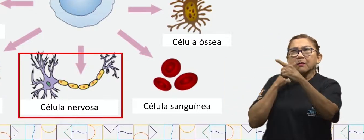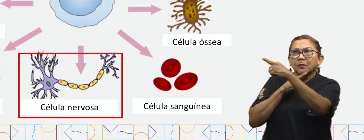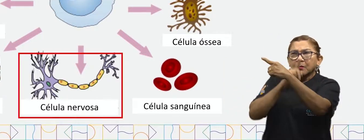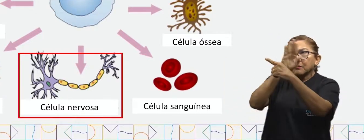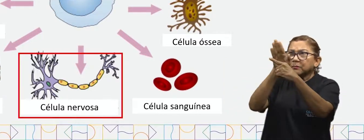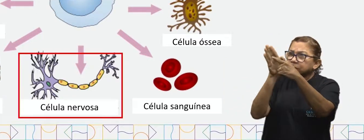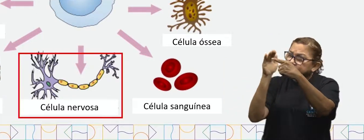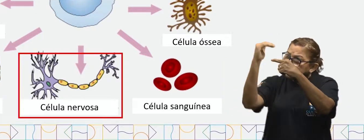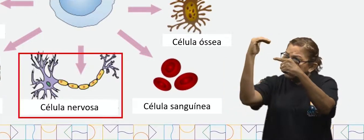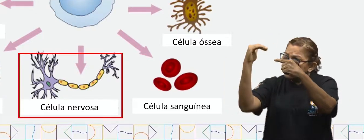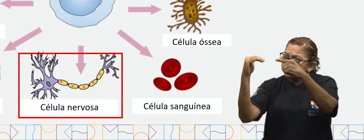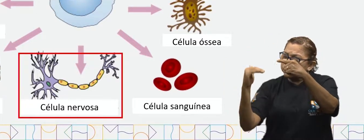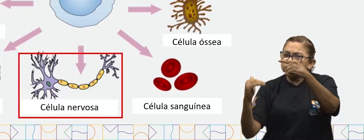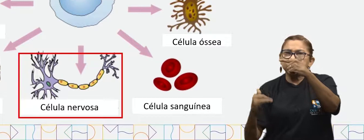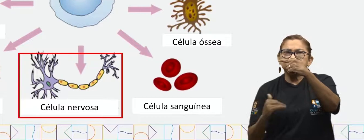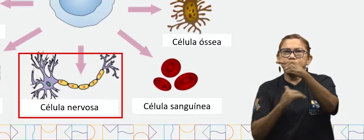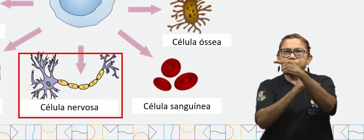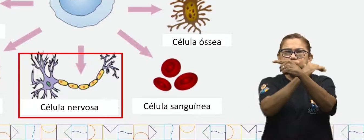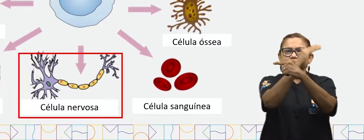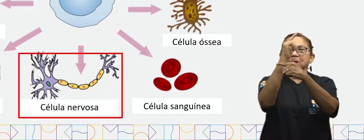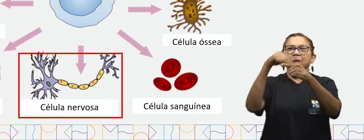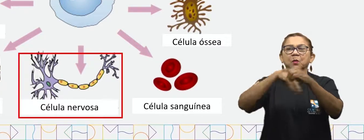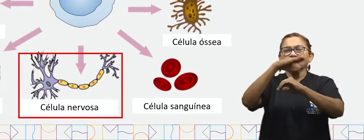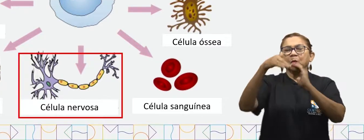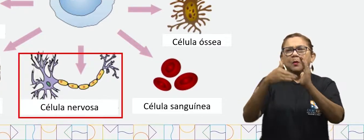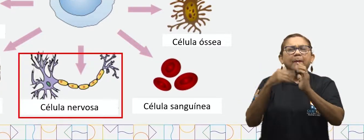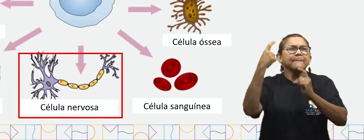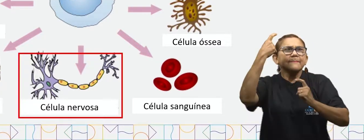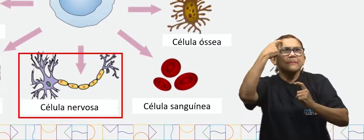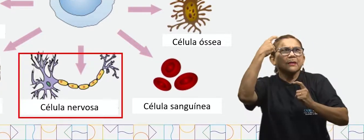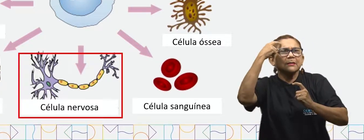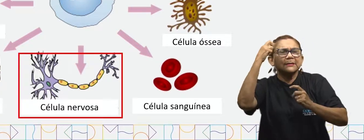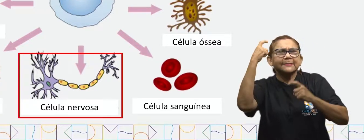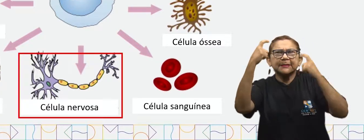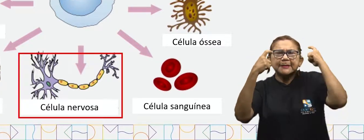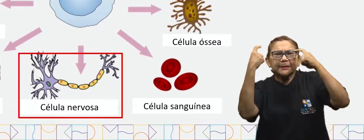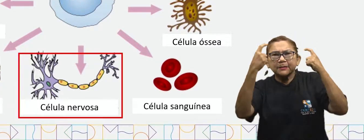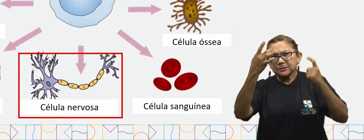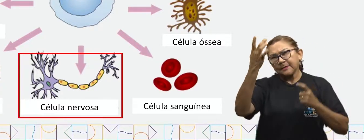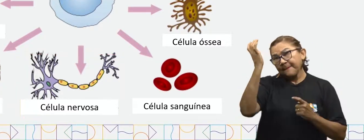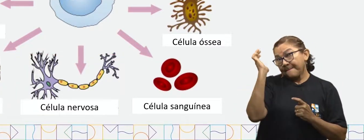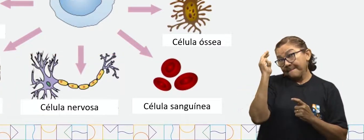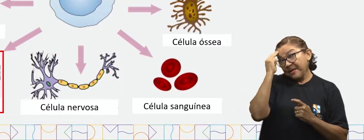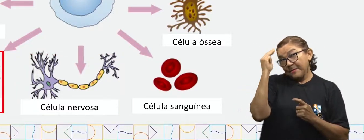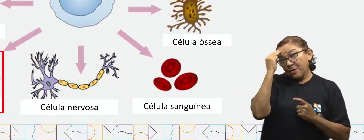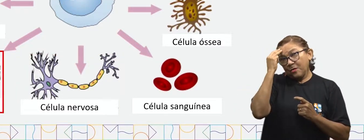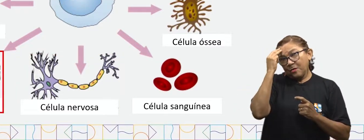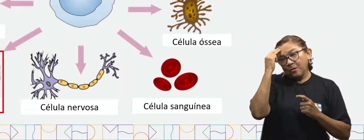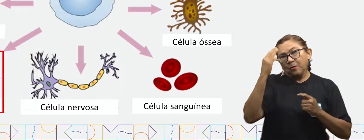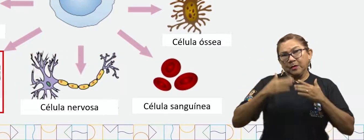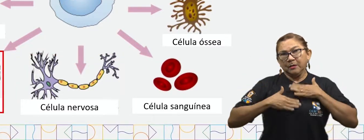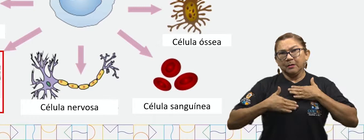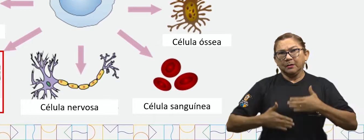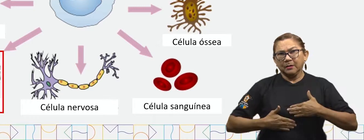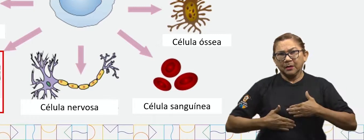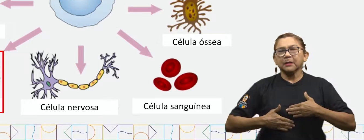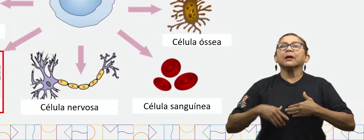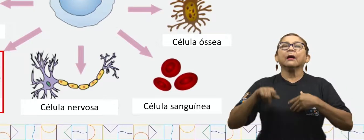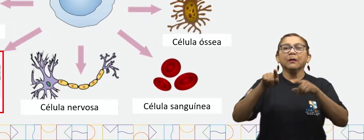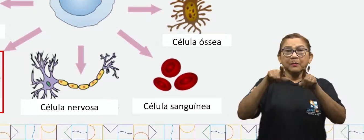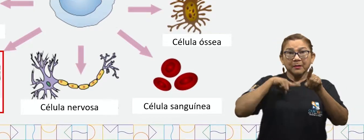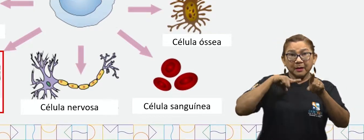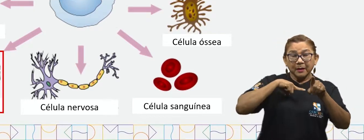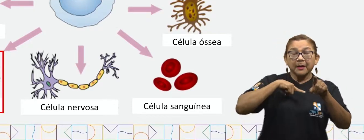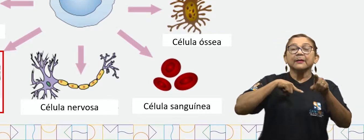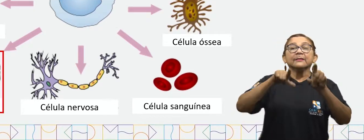neurônios, que são responsáveis pelo nosso pensamento, memória e comandam o nosso corpo. Célula epitelial,